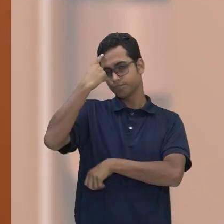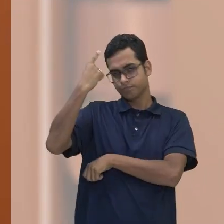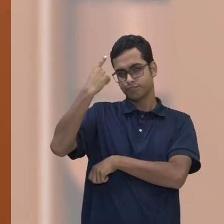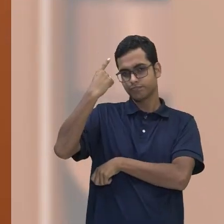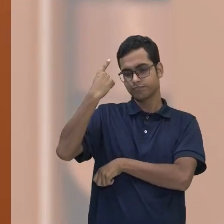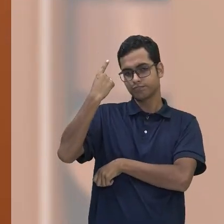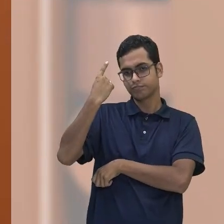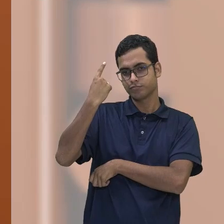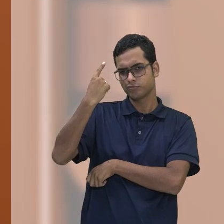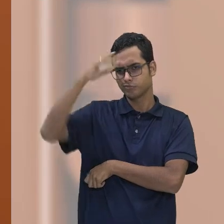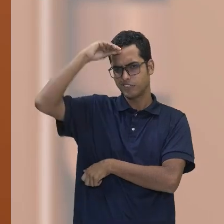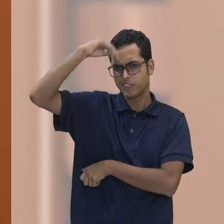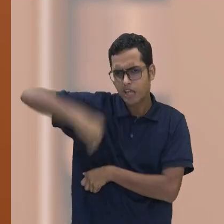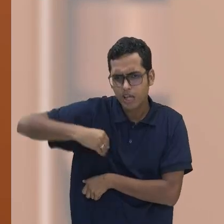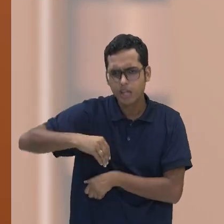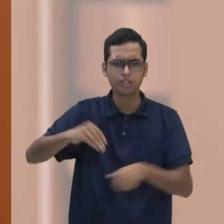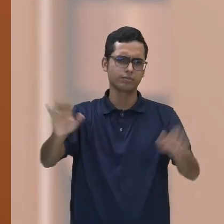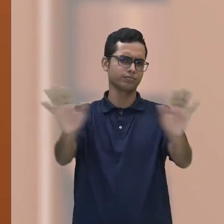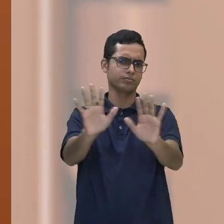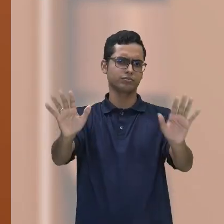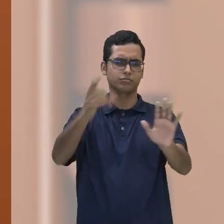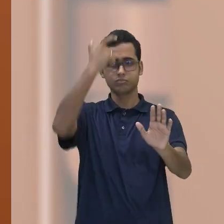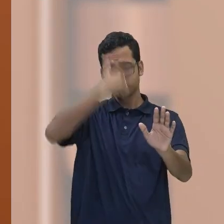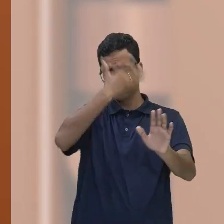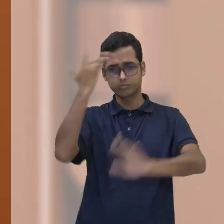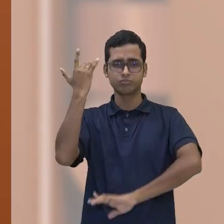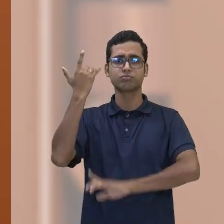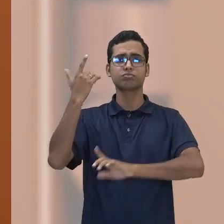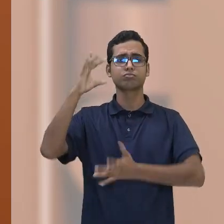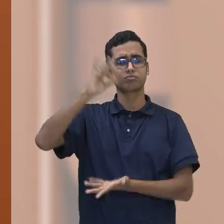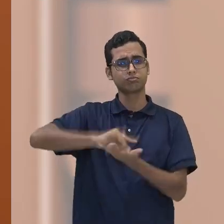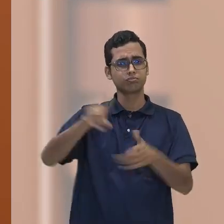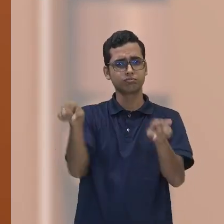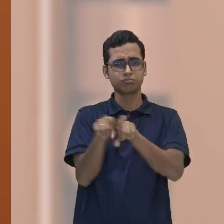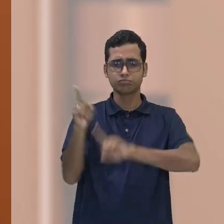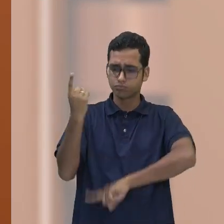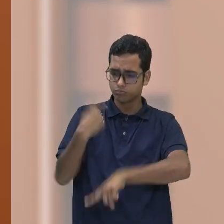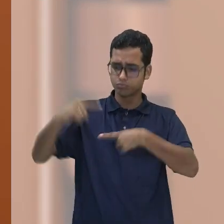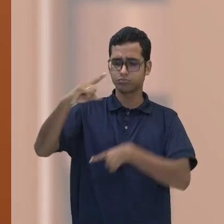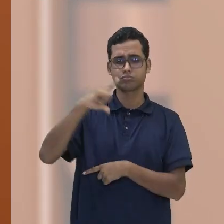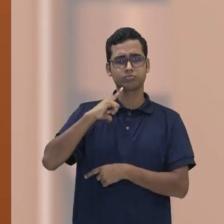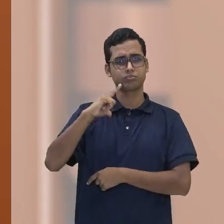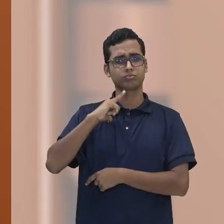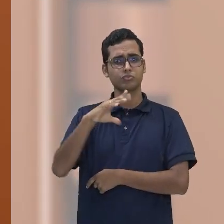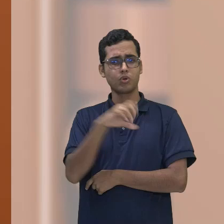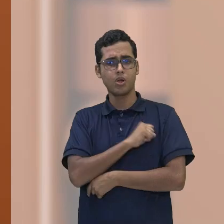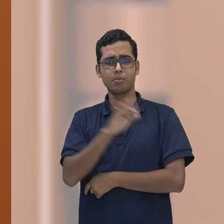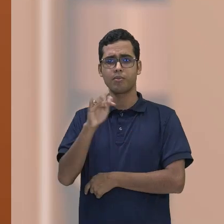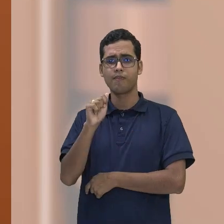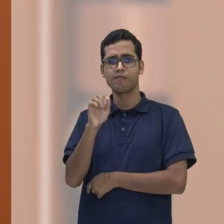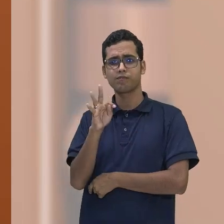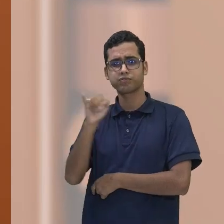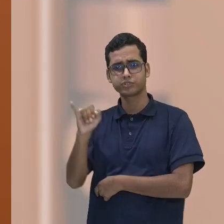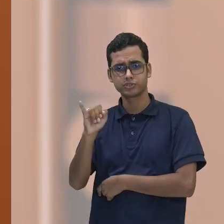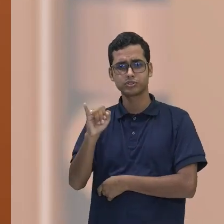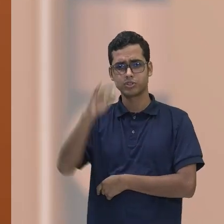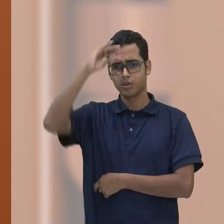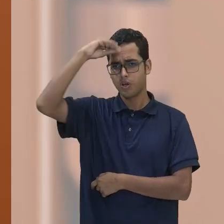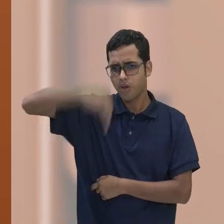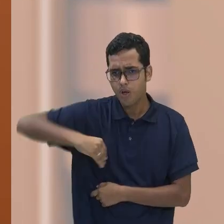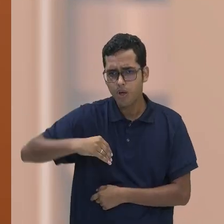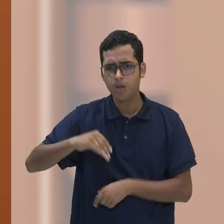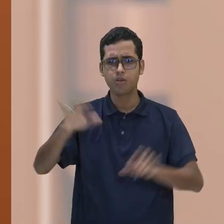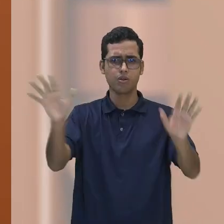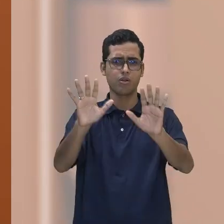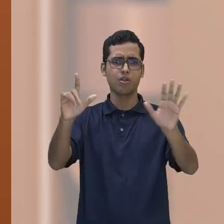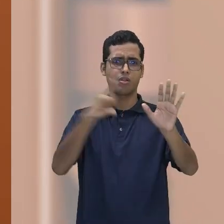fazer? Desistir? Não, eu sou super-homem. Eu tenho amor fati. Ao invés de desistir, eu tenho vontade